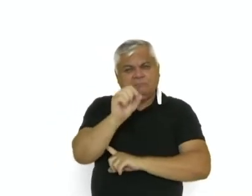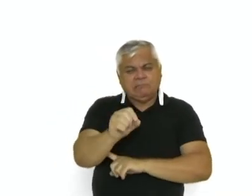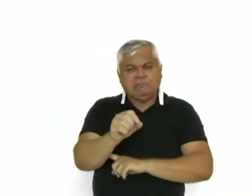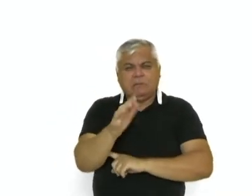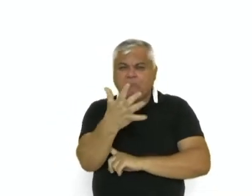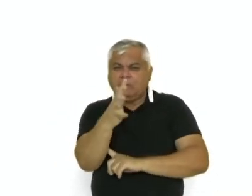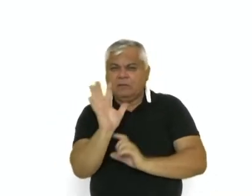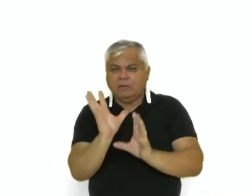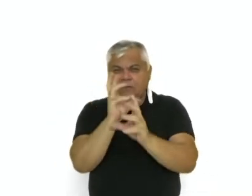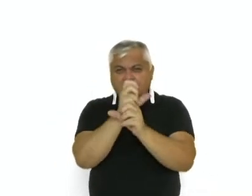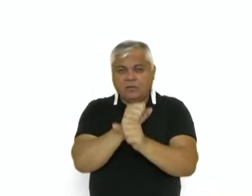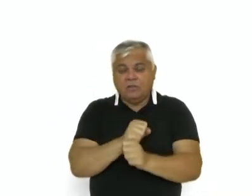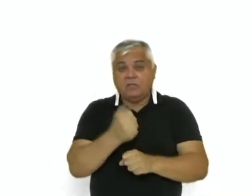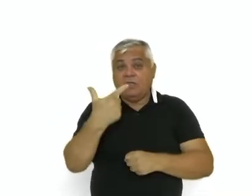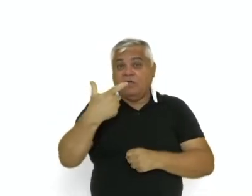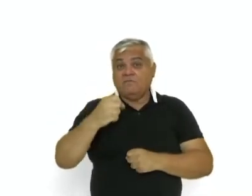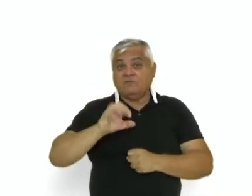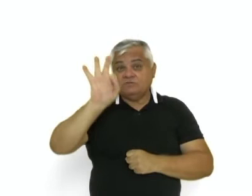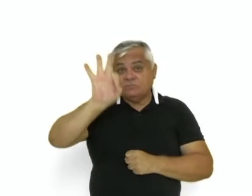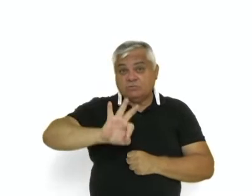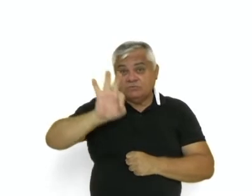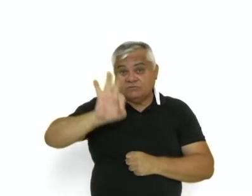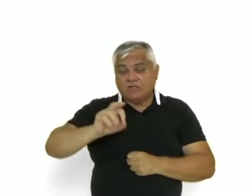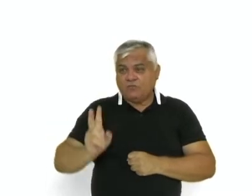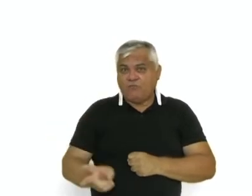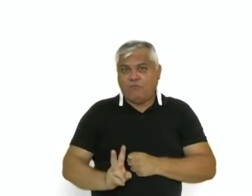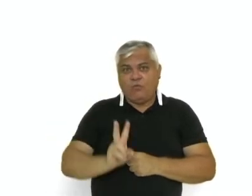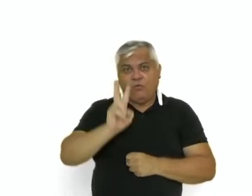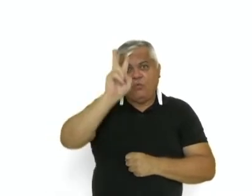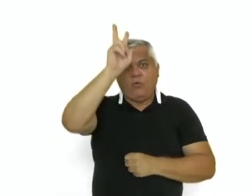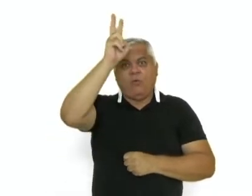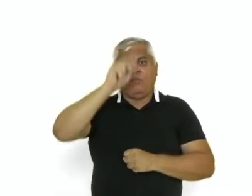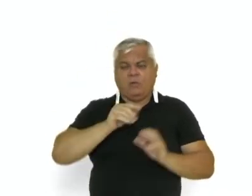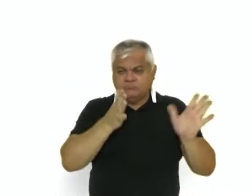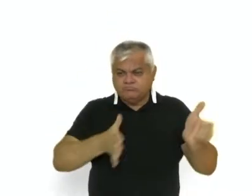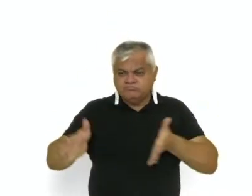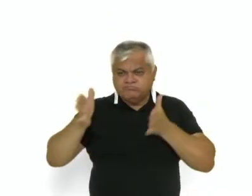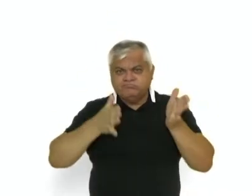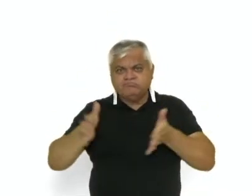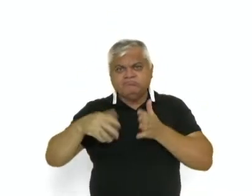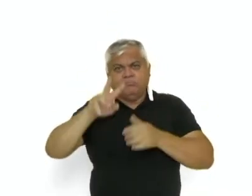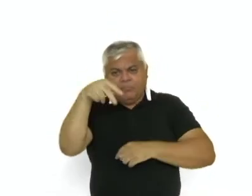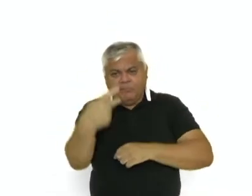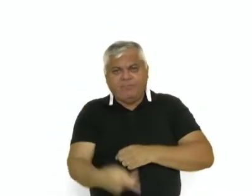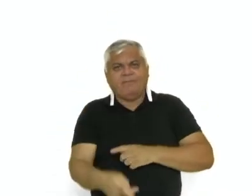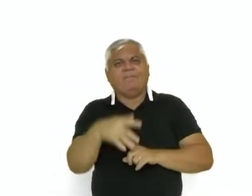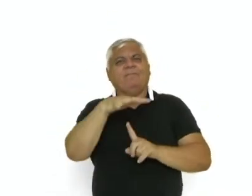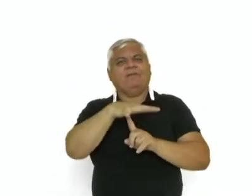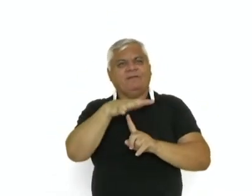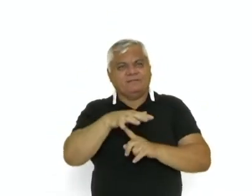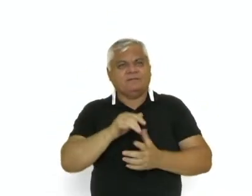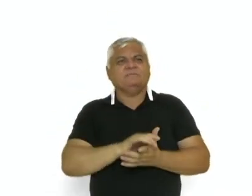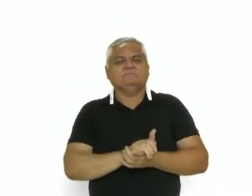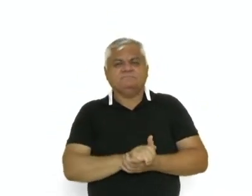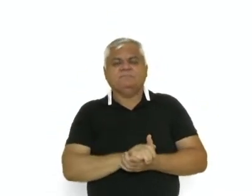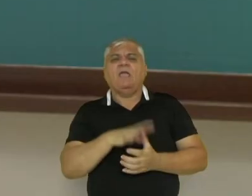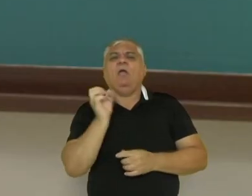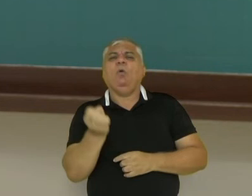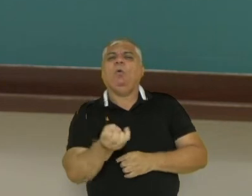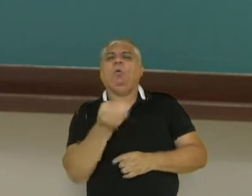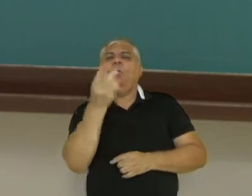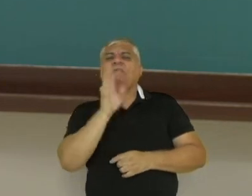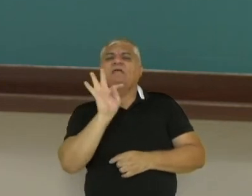aproximadamente 20% desse volume foram produzidos aqui em nosso estado. Quantas